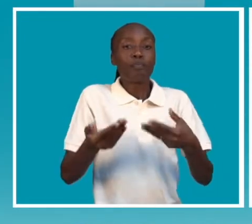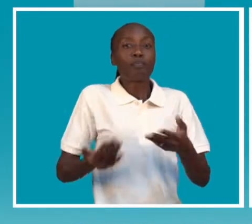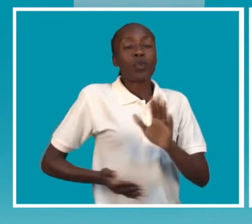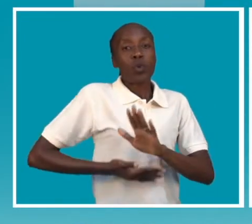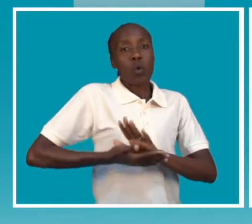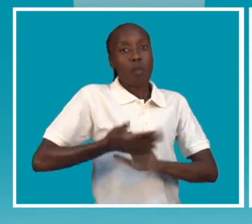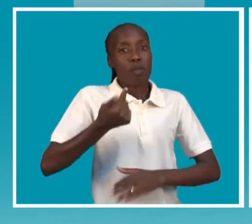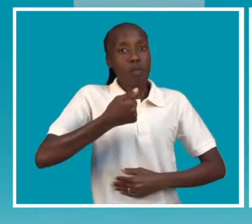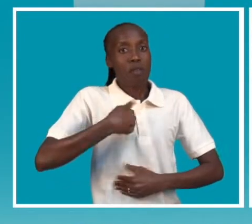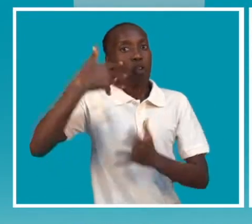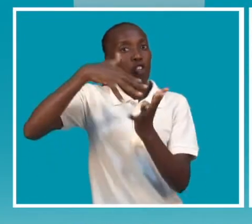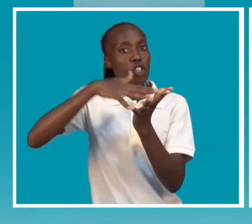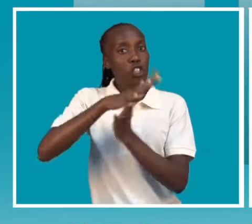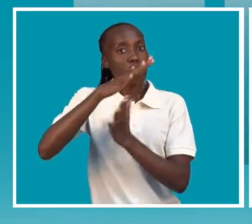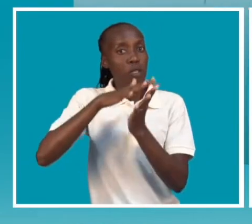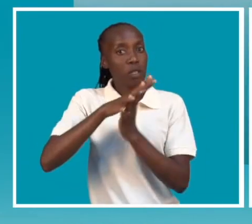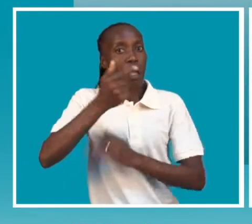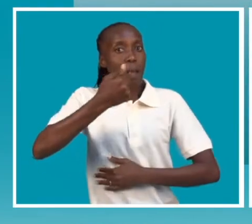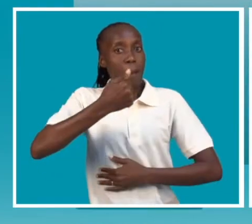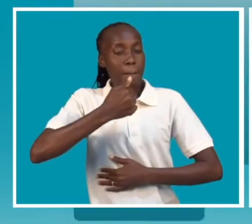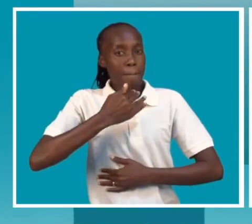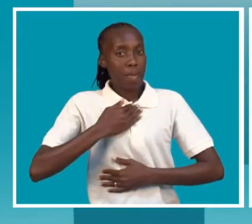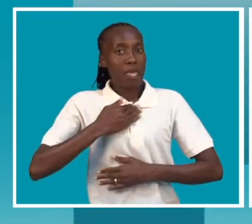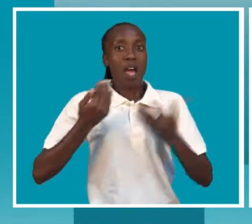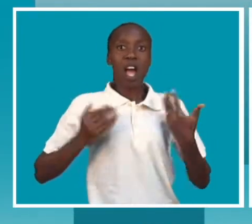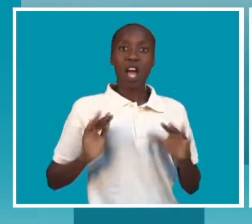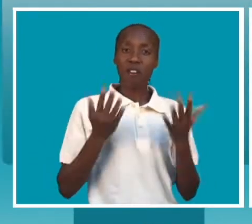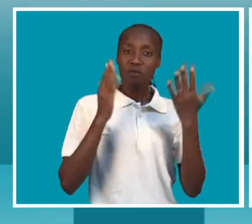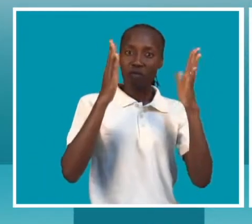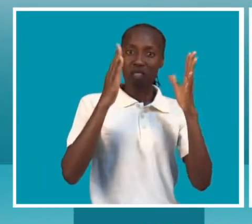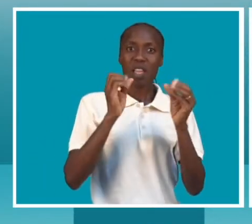a minha vida, porque minha vida não andava assim tão bem,